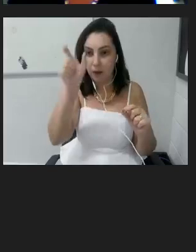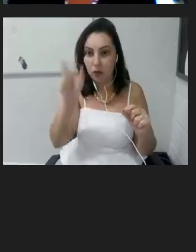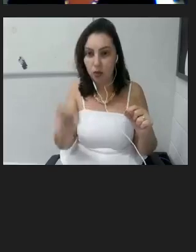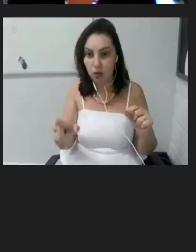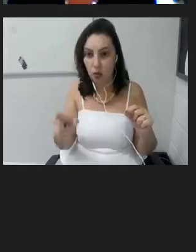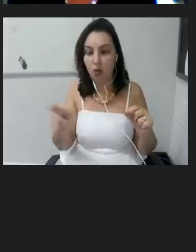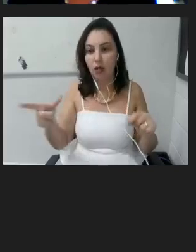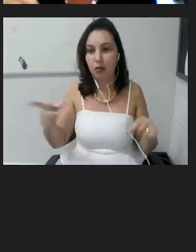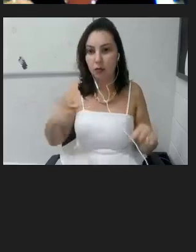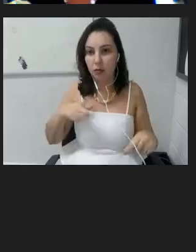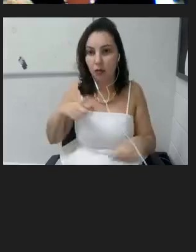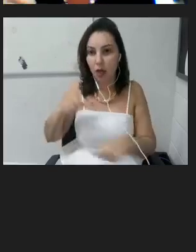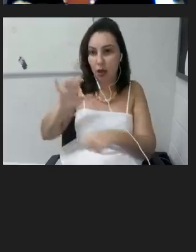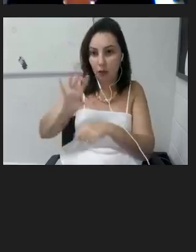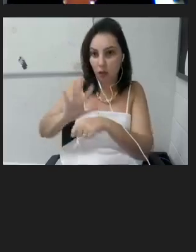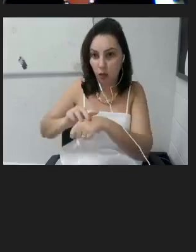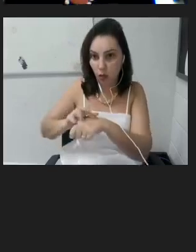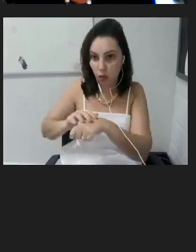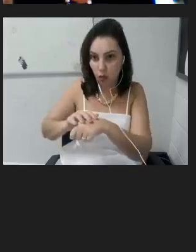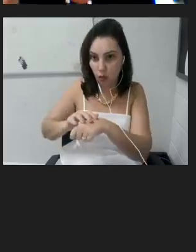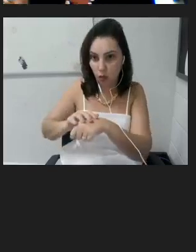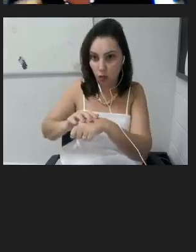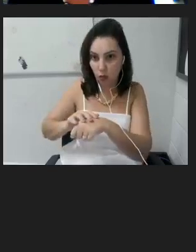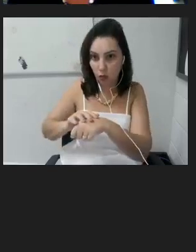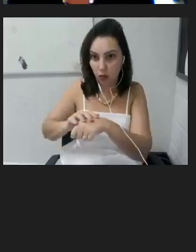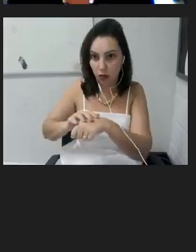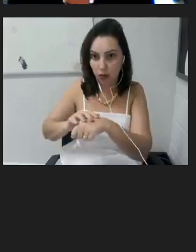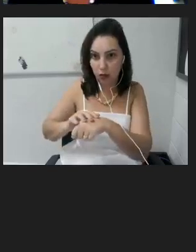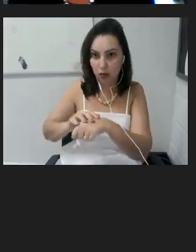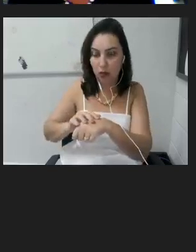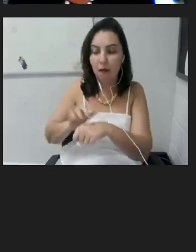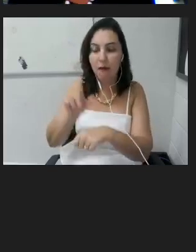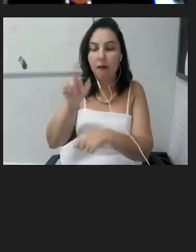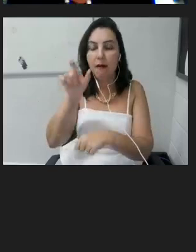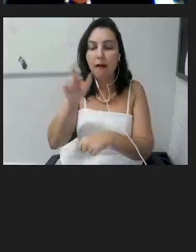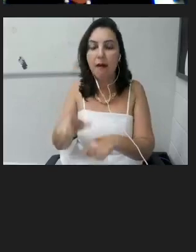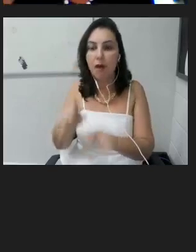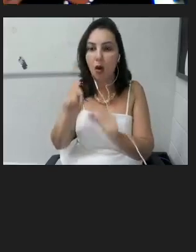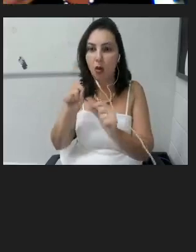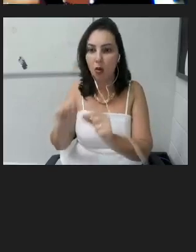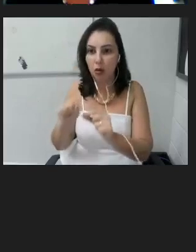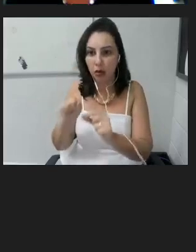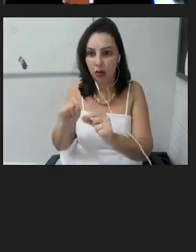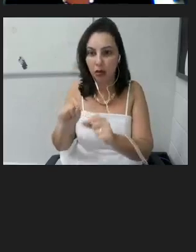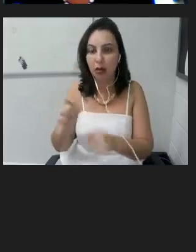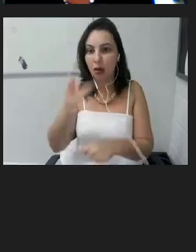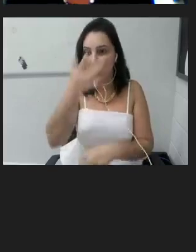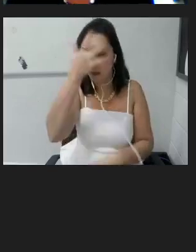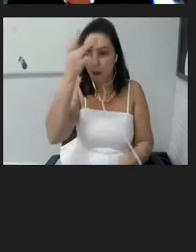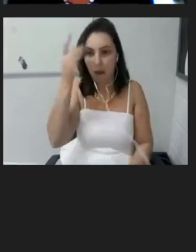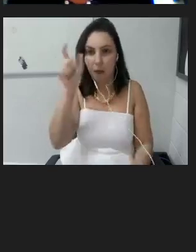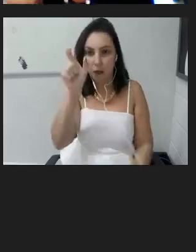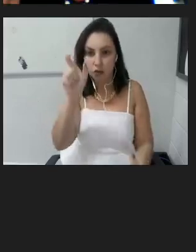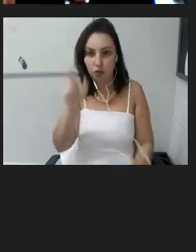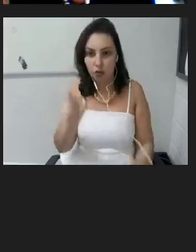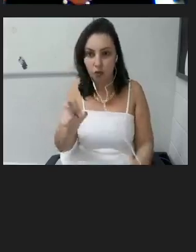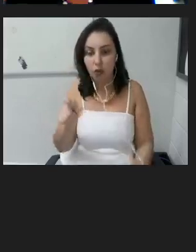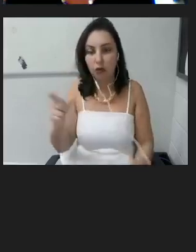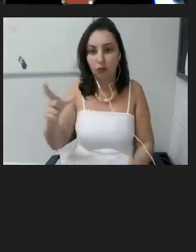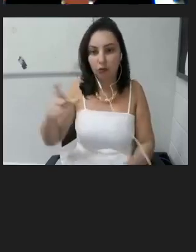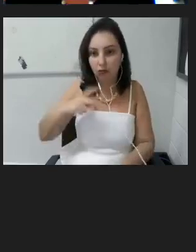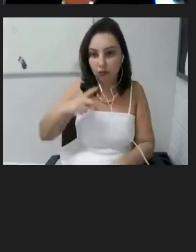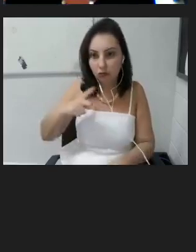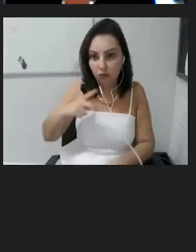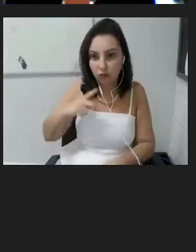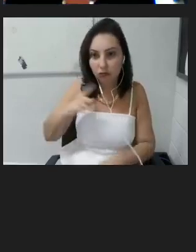diagnóstico, ela não é o diagnóstico. Ela é uma pessoa com